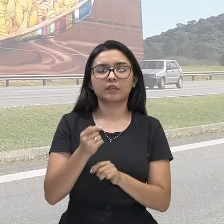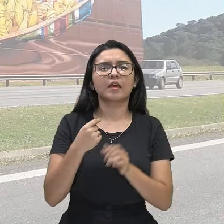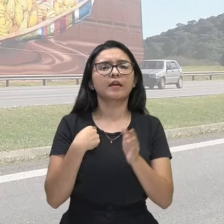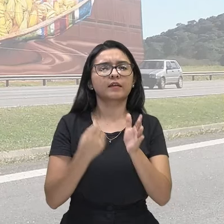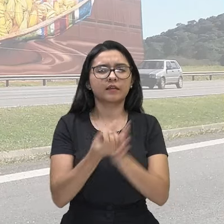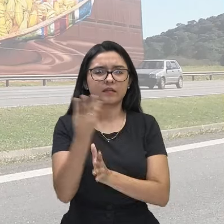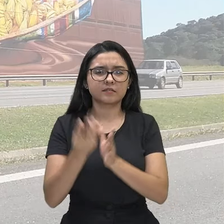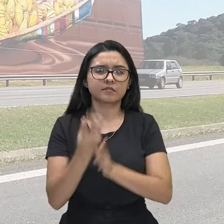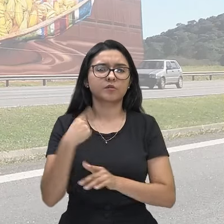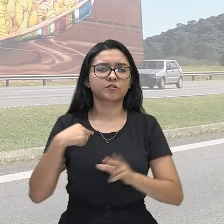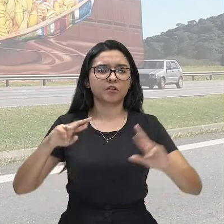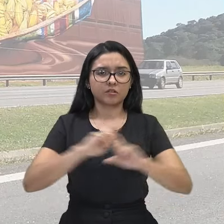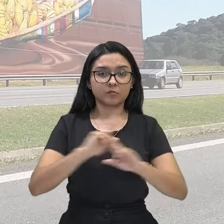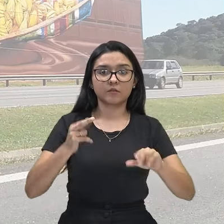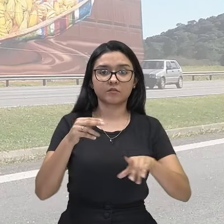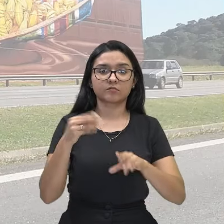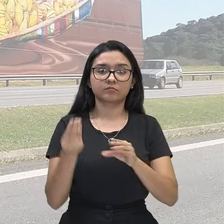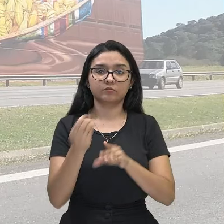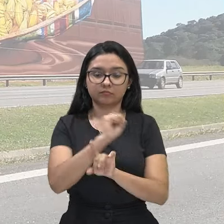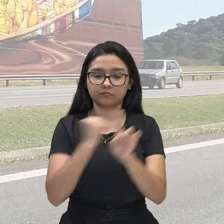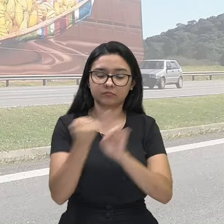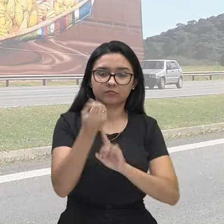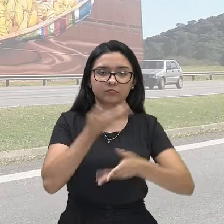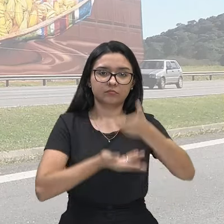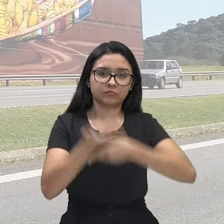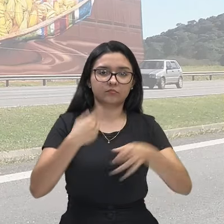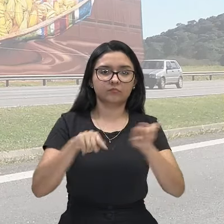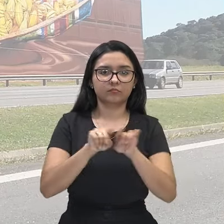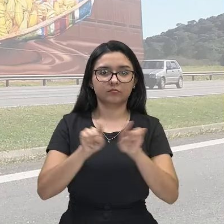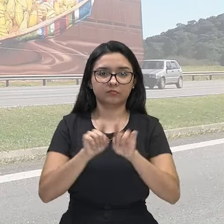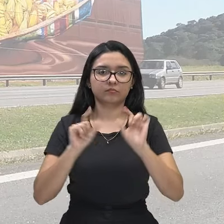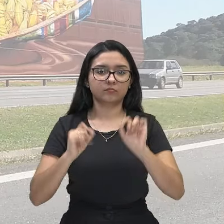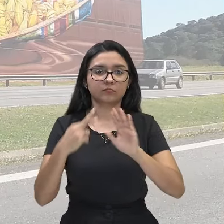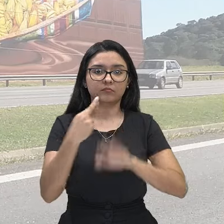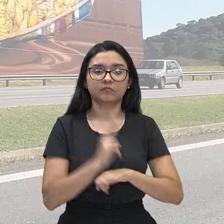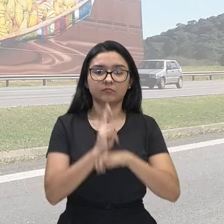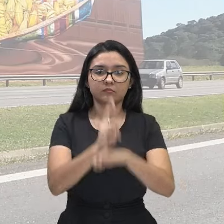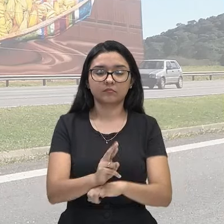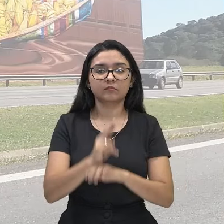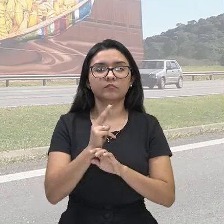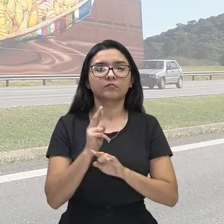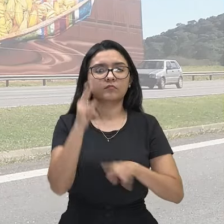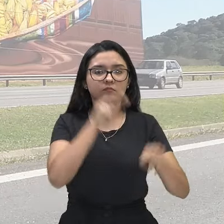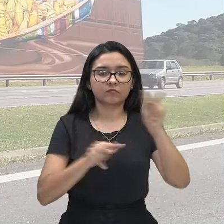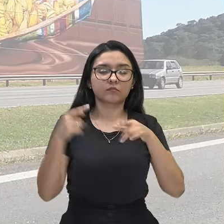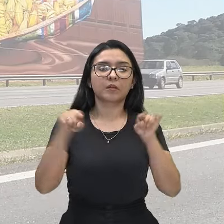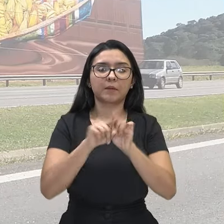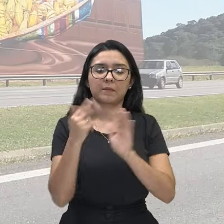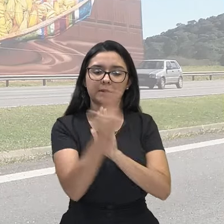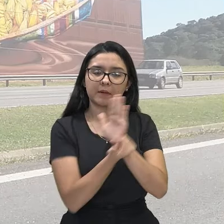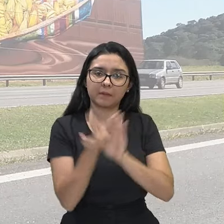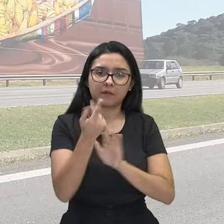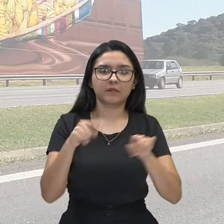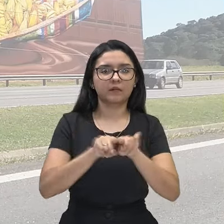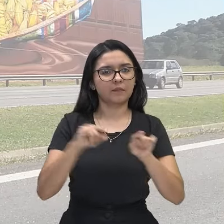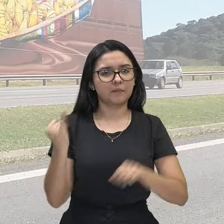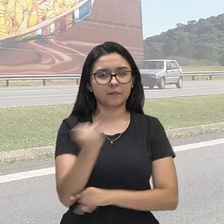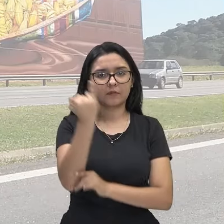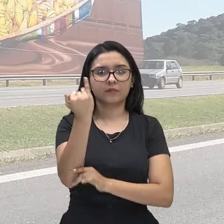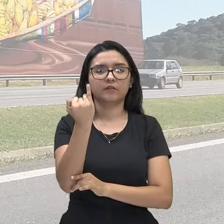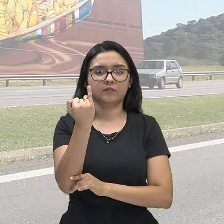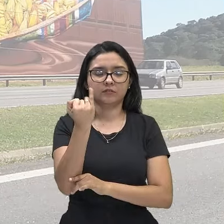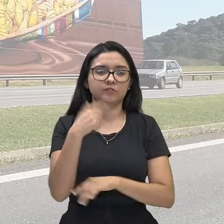vínculos sociais, enquanto as representações visuais, as pinturas, também desempenharam um papel